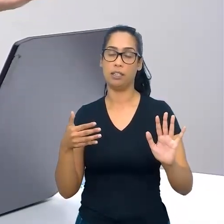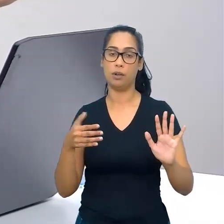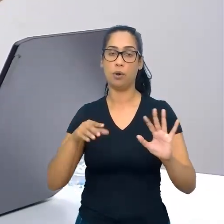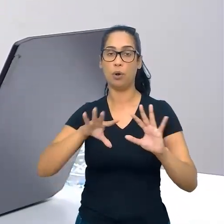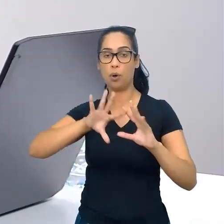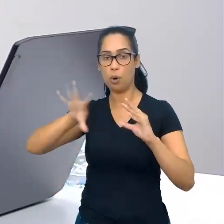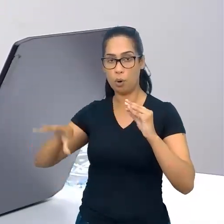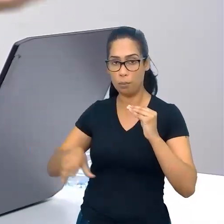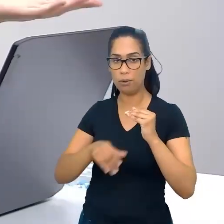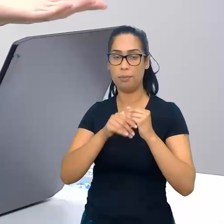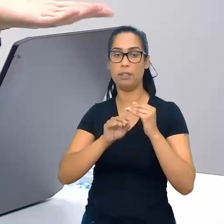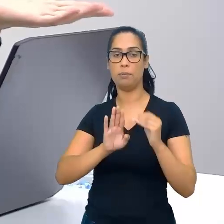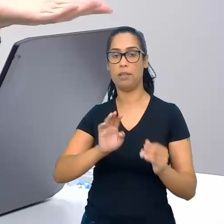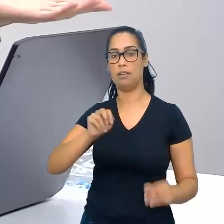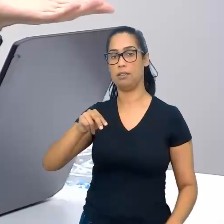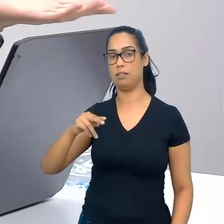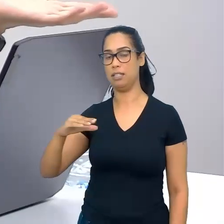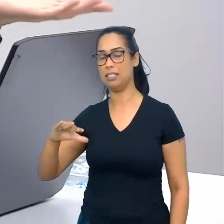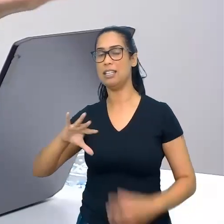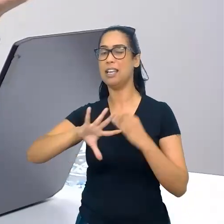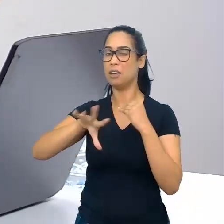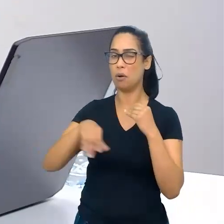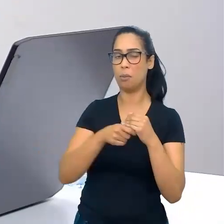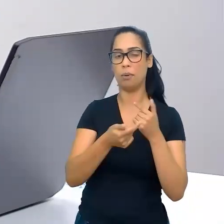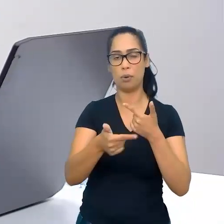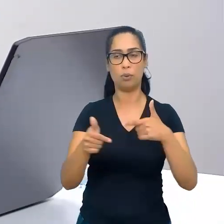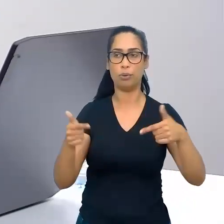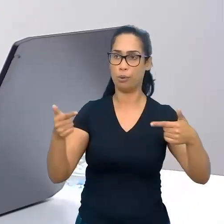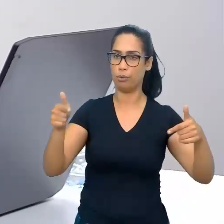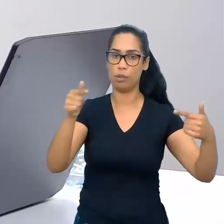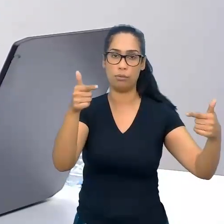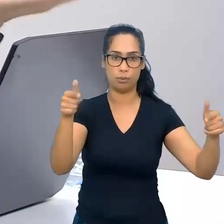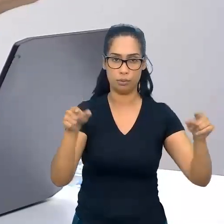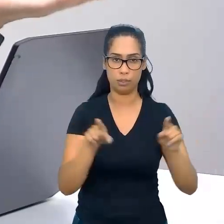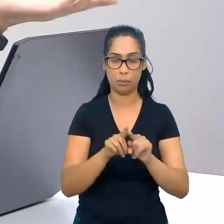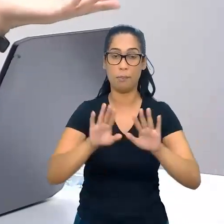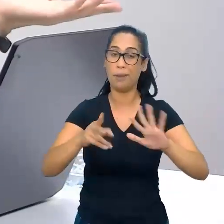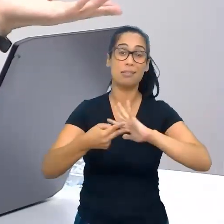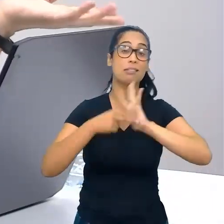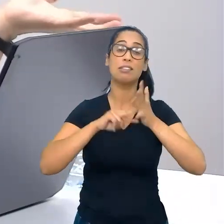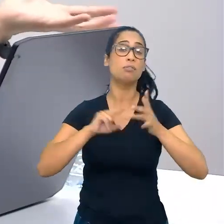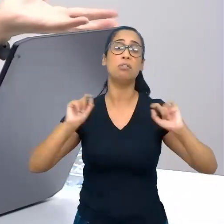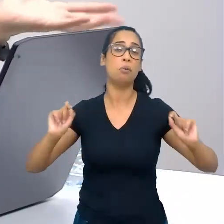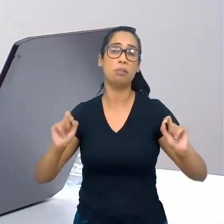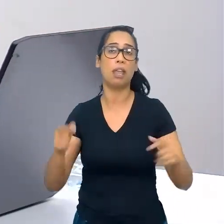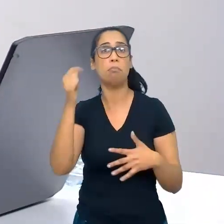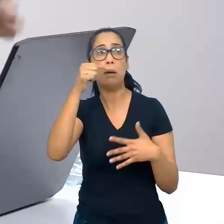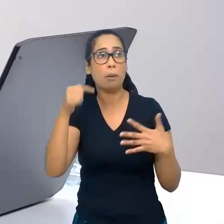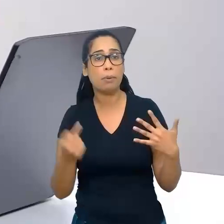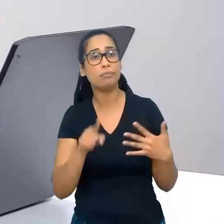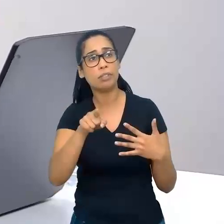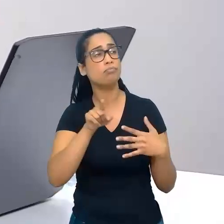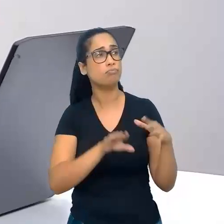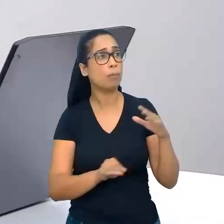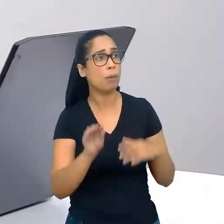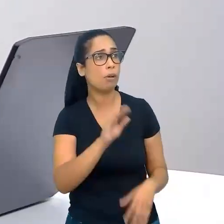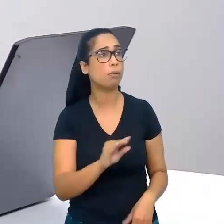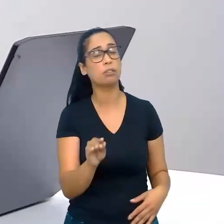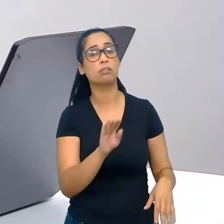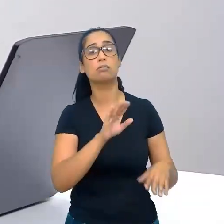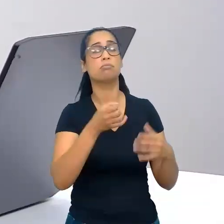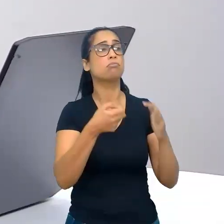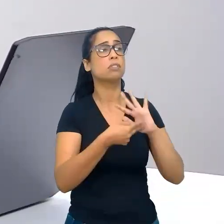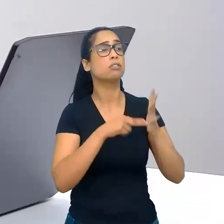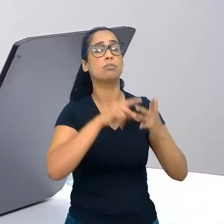enquanto o enunciativo discursiva e o que que isso significa para além da comunicação que nós vamos né